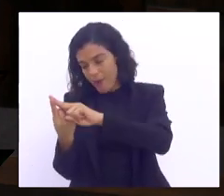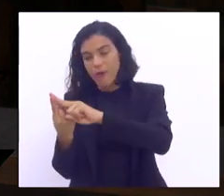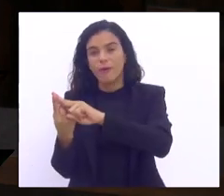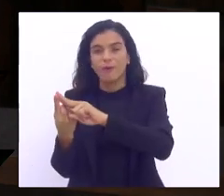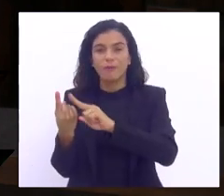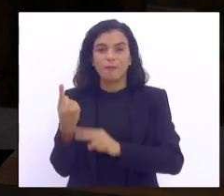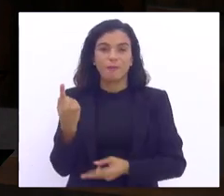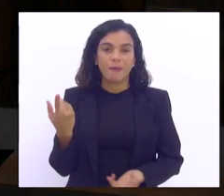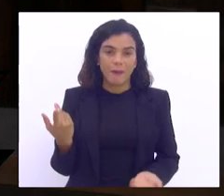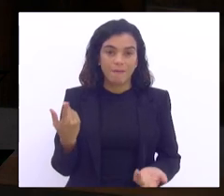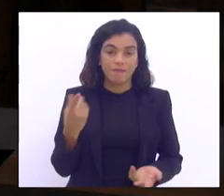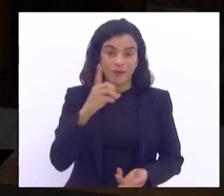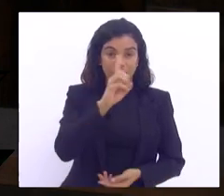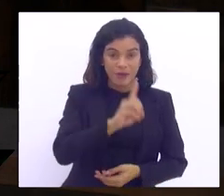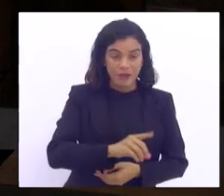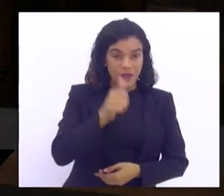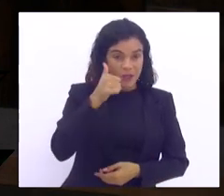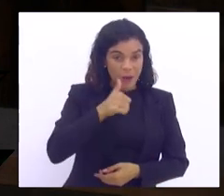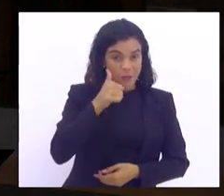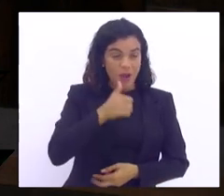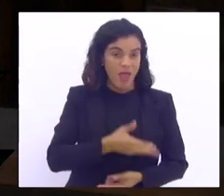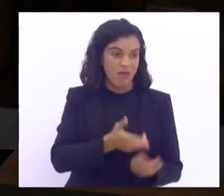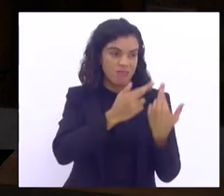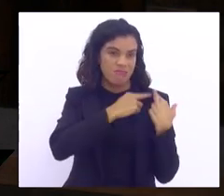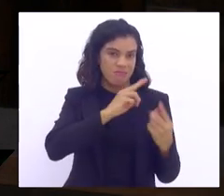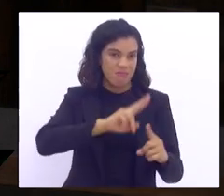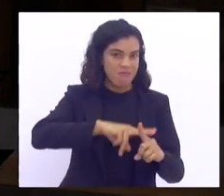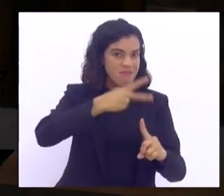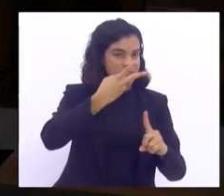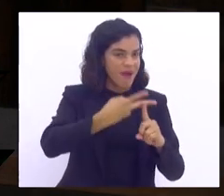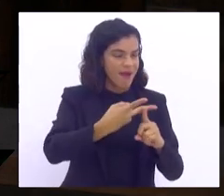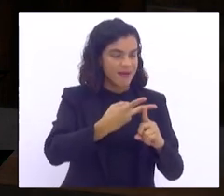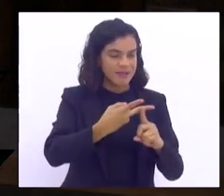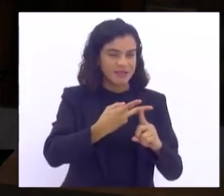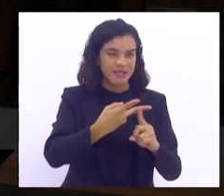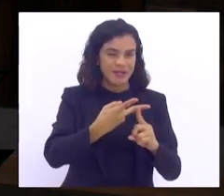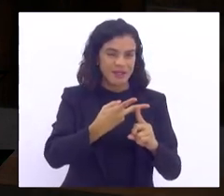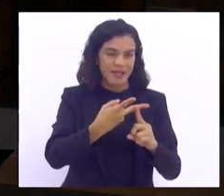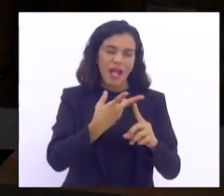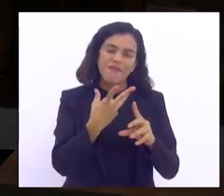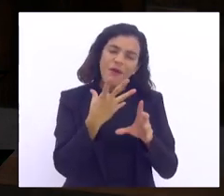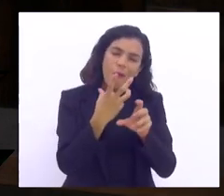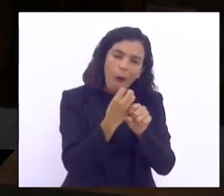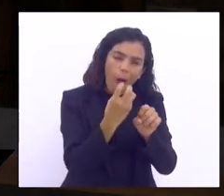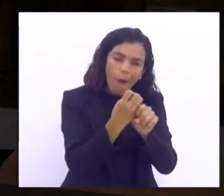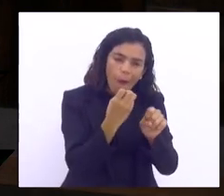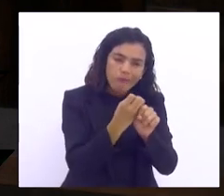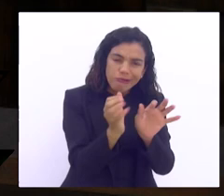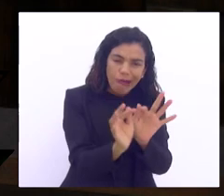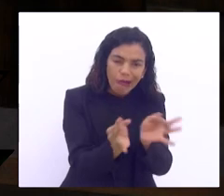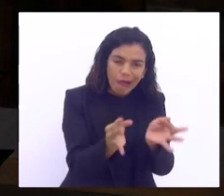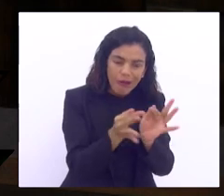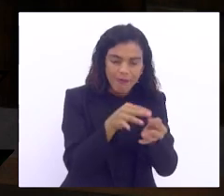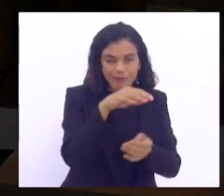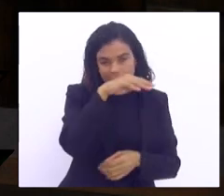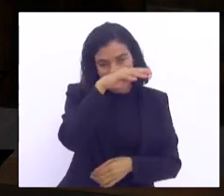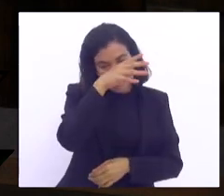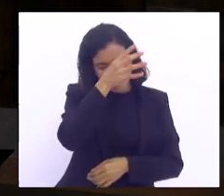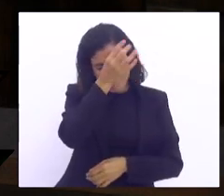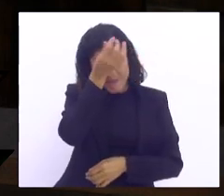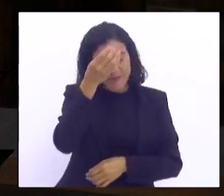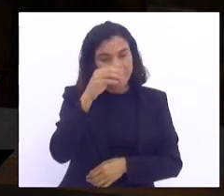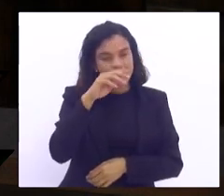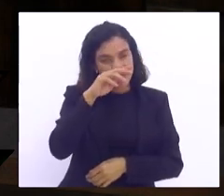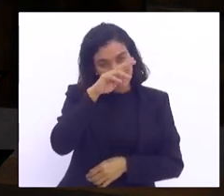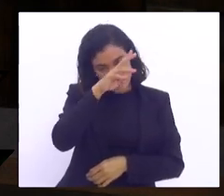Os direitos da mulher pesam mais. Ele faz uma equaçãozinha, uma continha